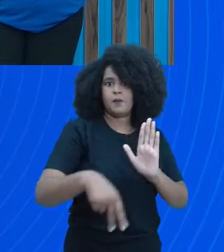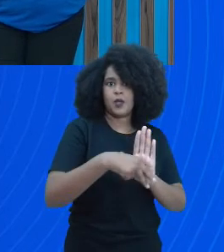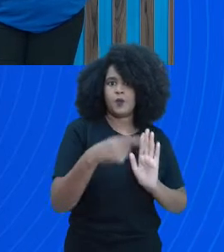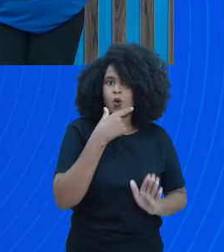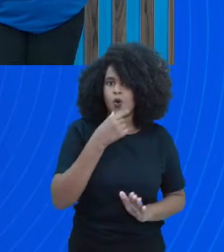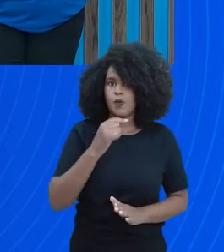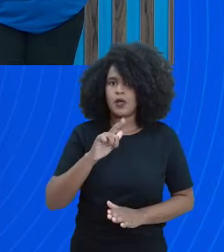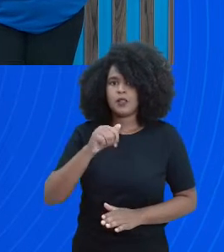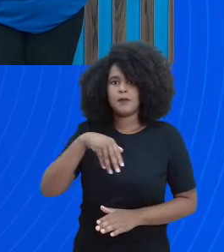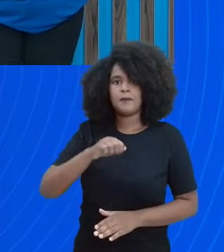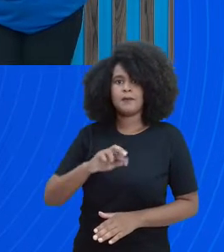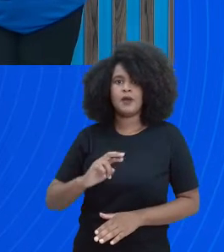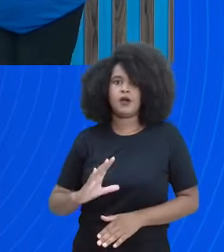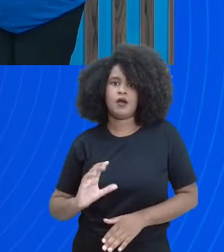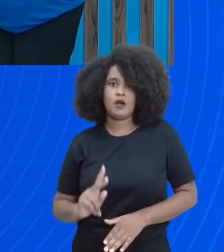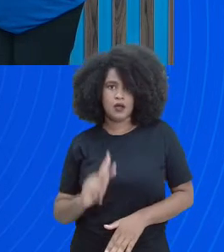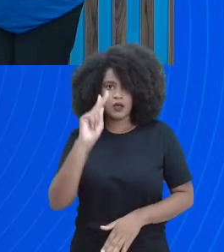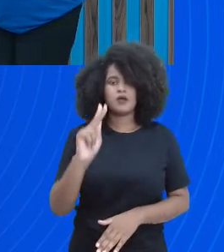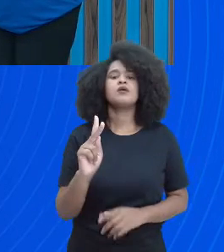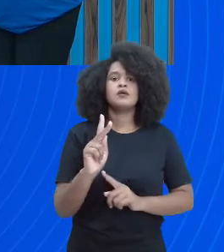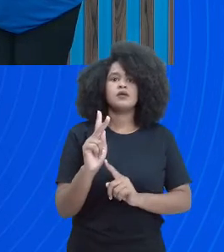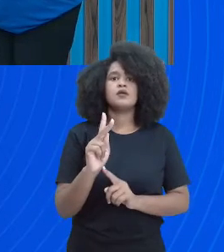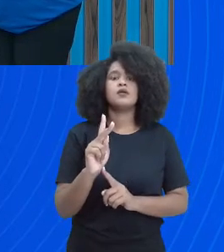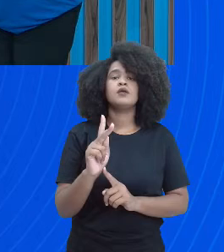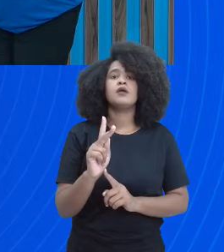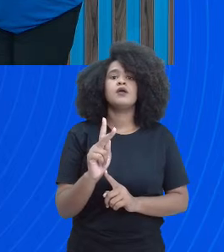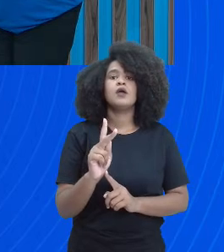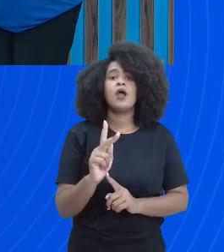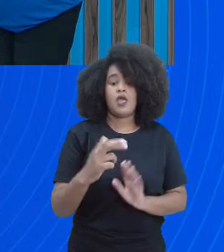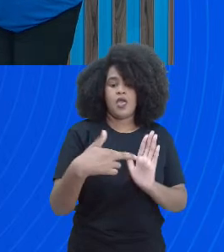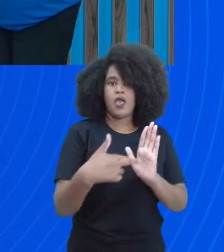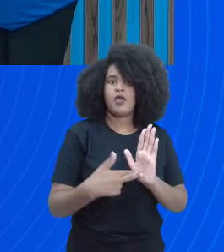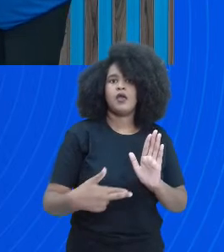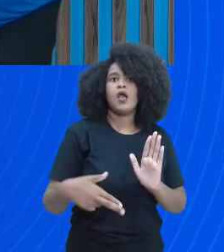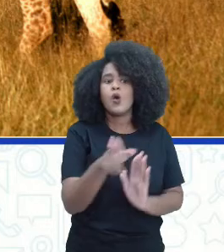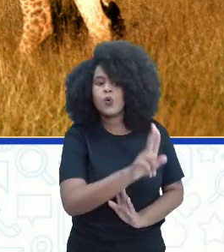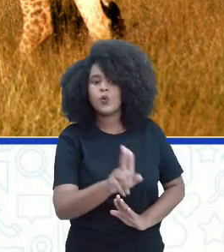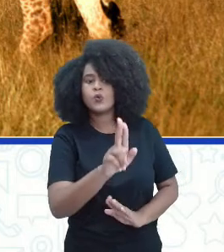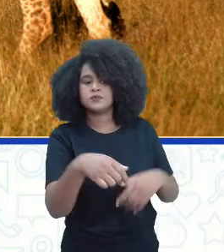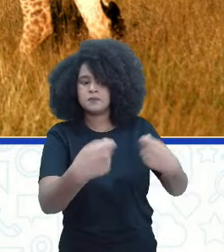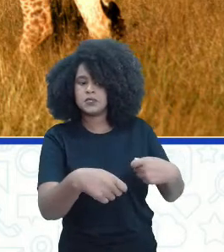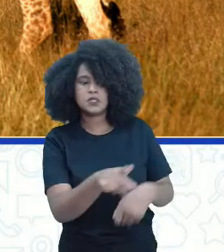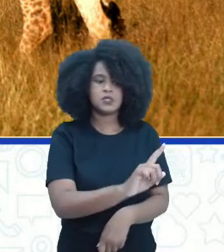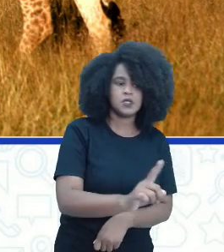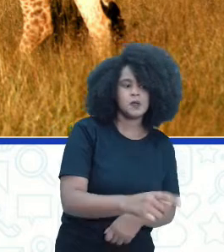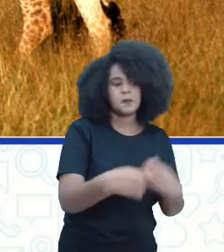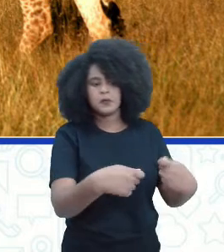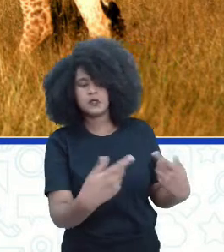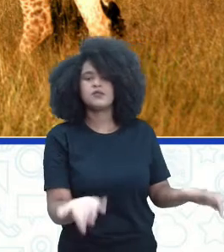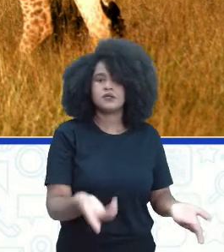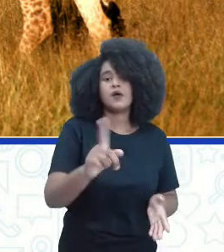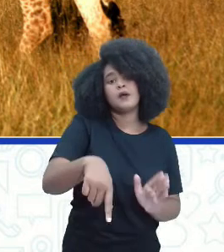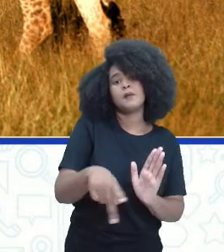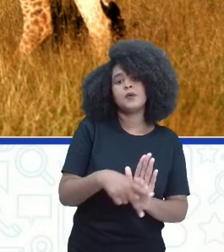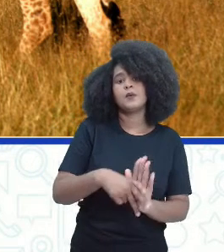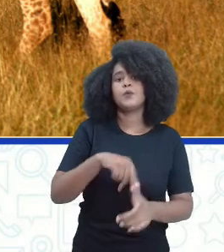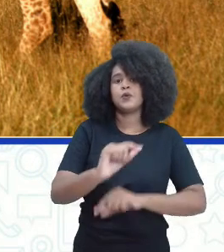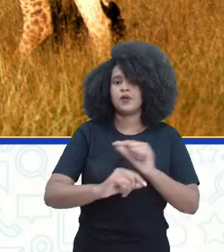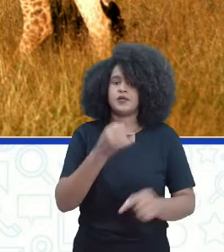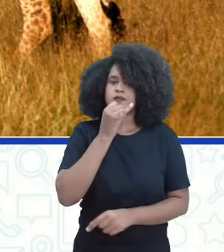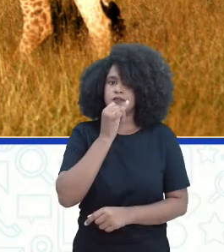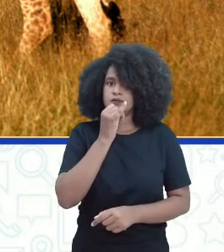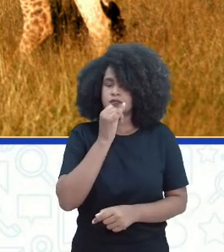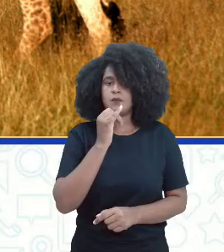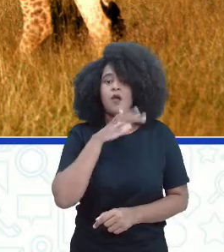desuso de Lamarck, né, que é o nome que ele deu para essa primeira lei dele, é o seguinte. Então, as partes que